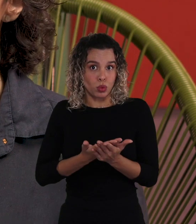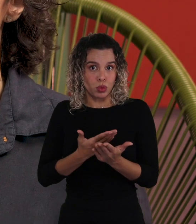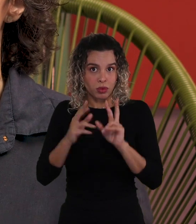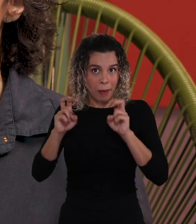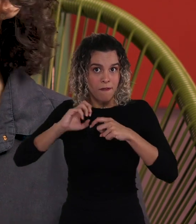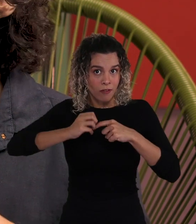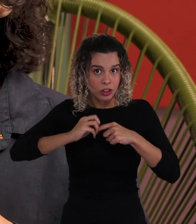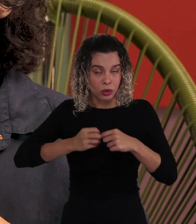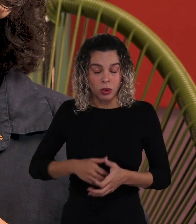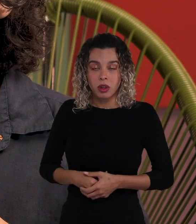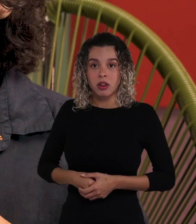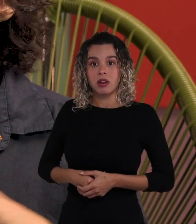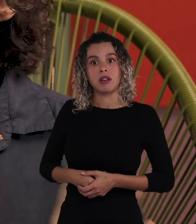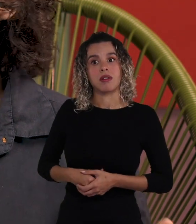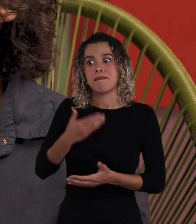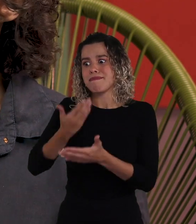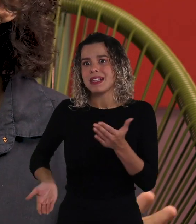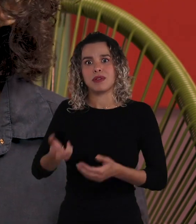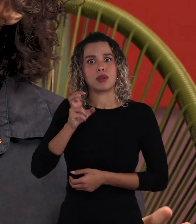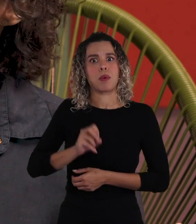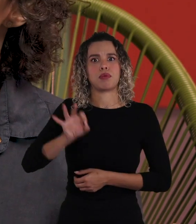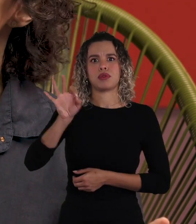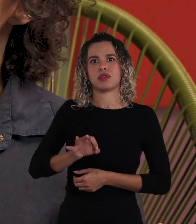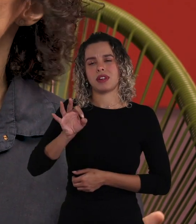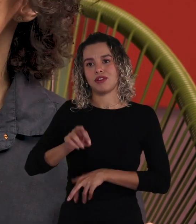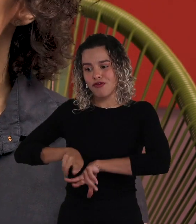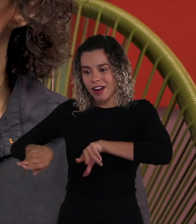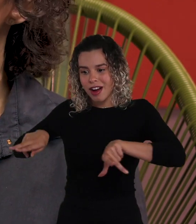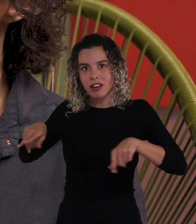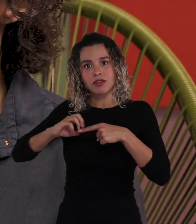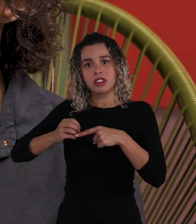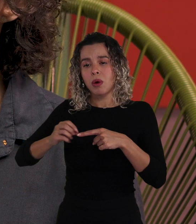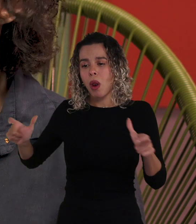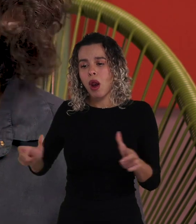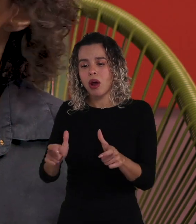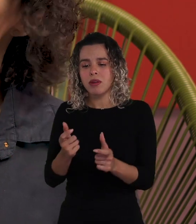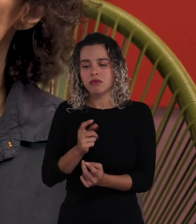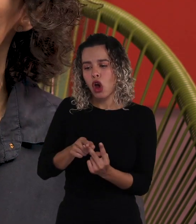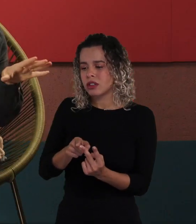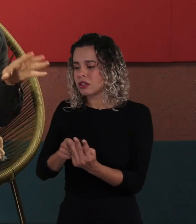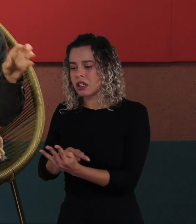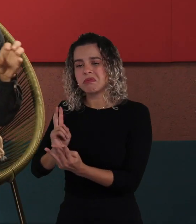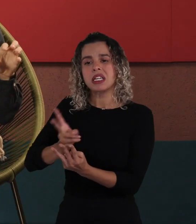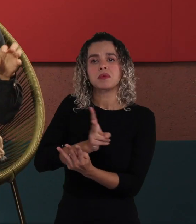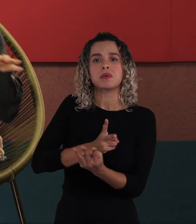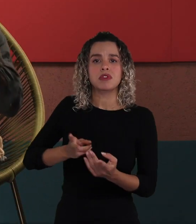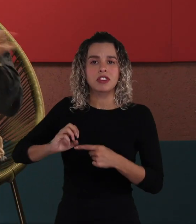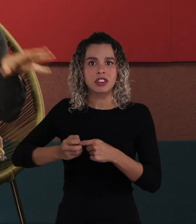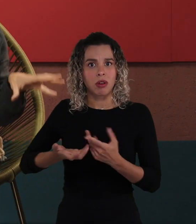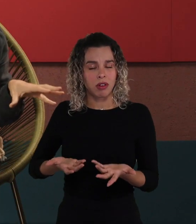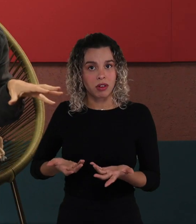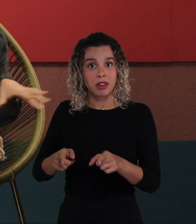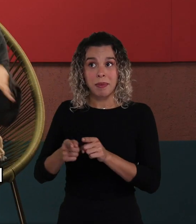estudo, a perda foi mais de 50% nas variedades de feijão e o consumo também. Então a gente vem